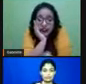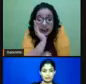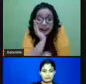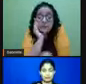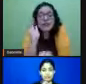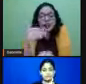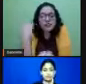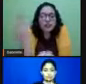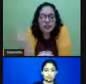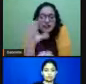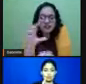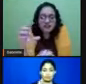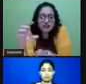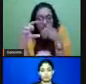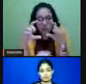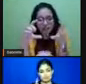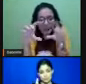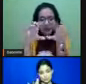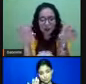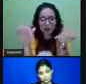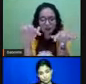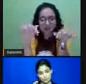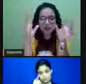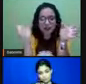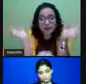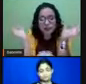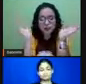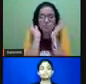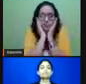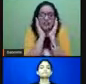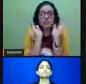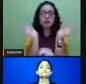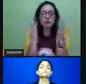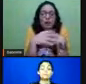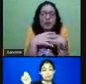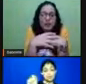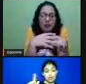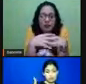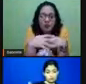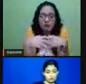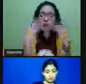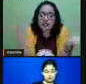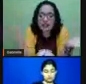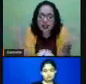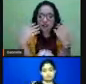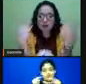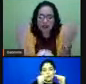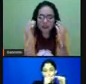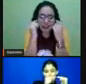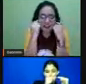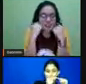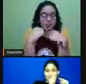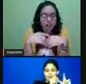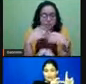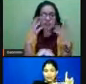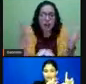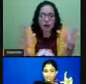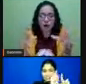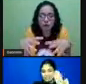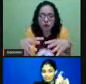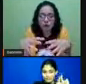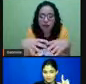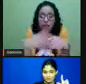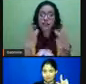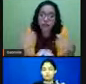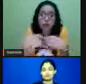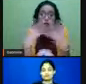irmandade do Rosário, a gente tem essa cardinha ali em azul turquesa. Então, o livro é muito pensado também nesse sentido de